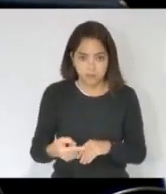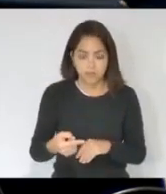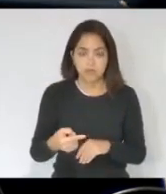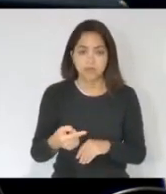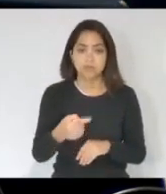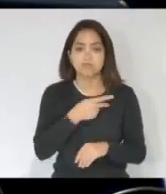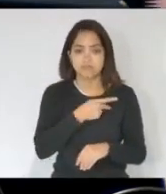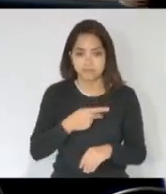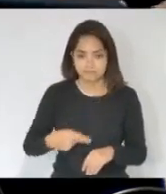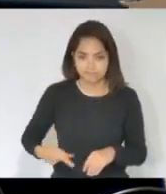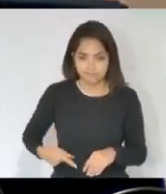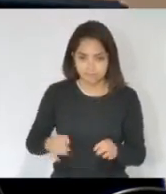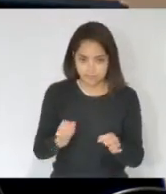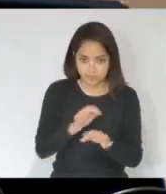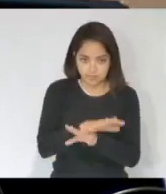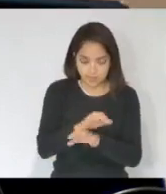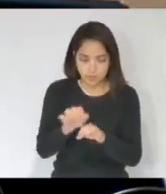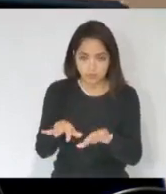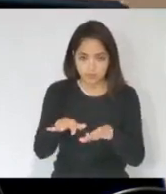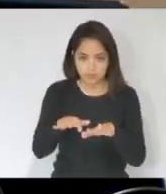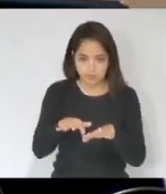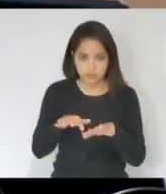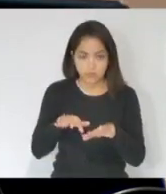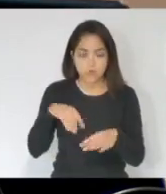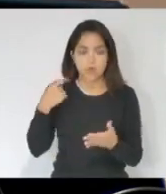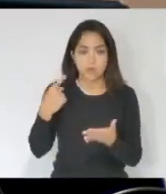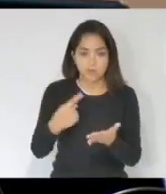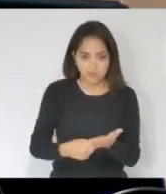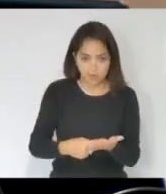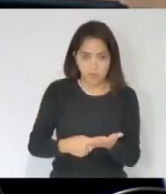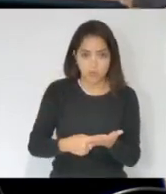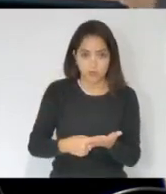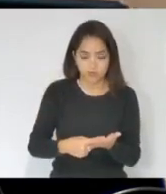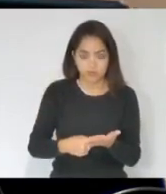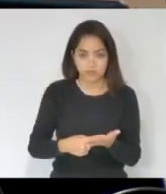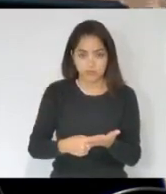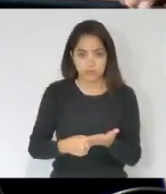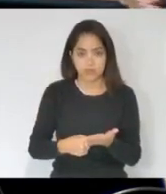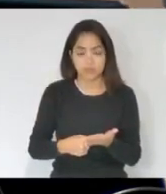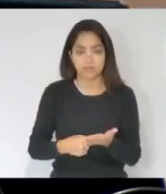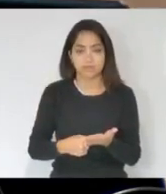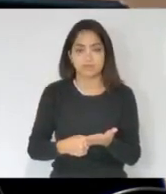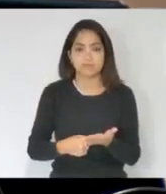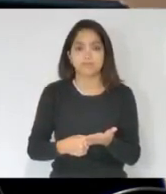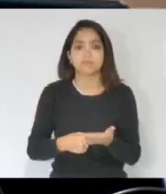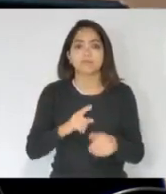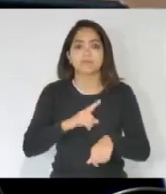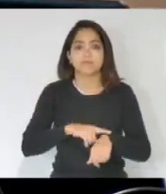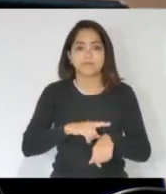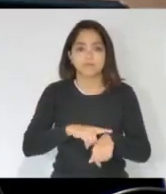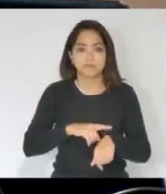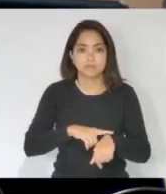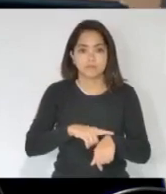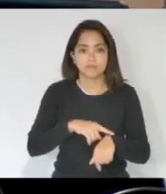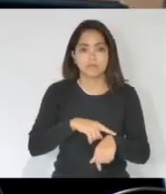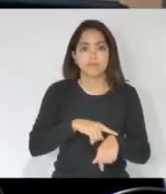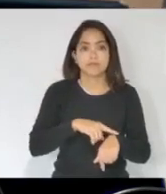senhor presidente encerrou a sessão e convocou outra extraordinária para as